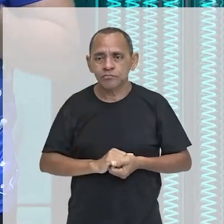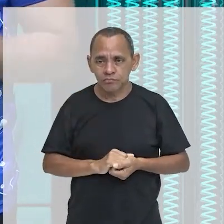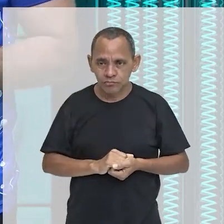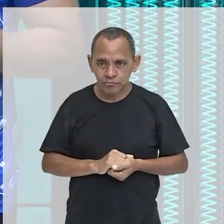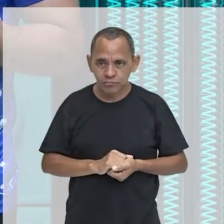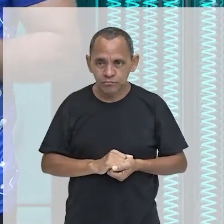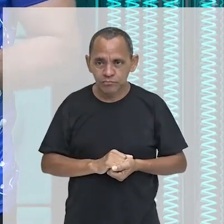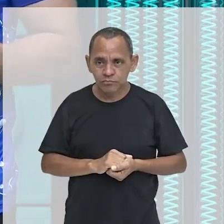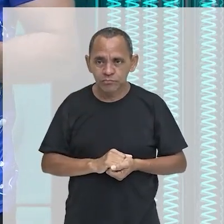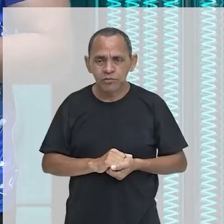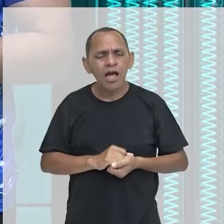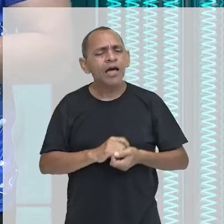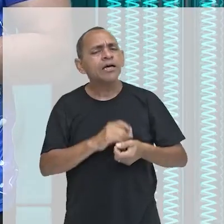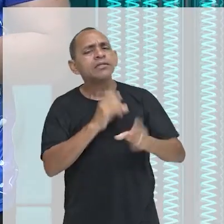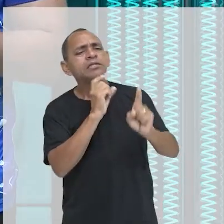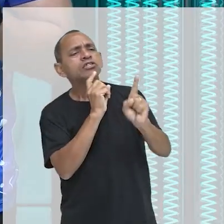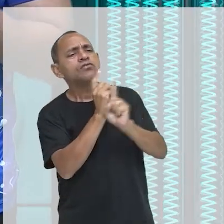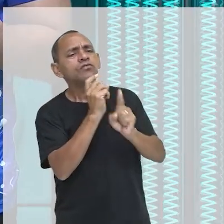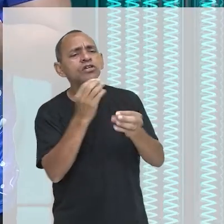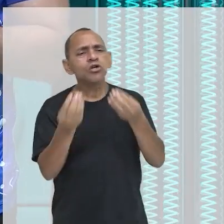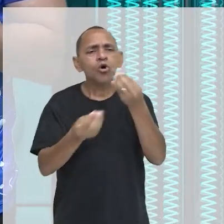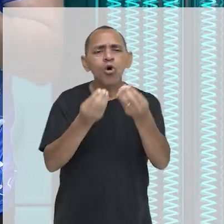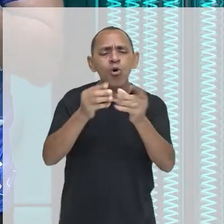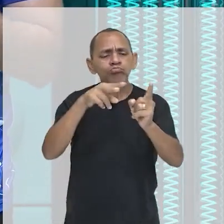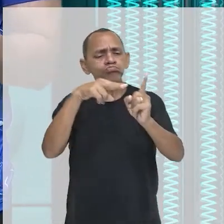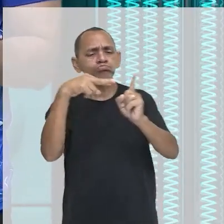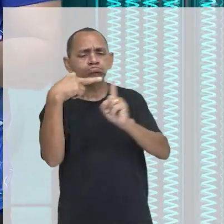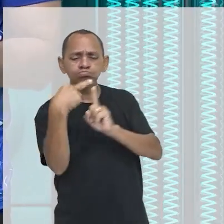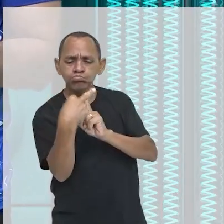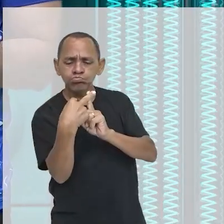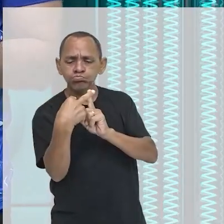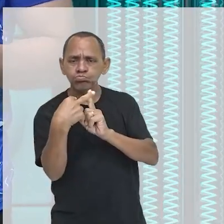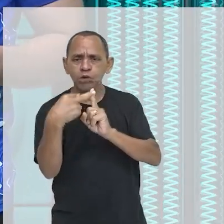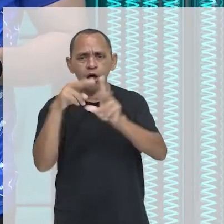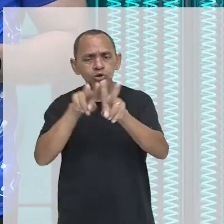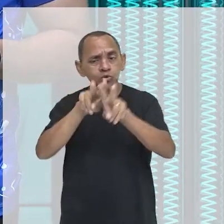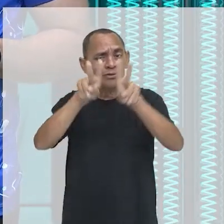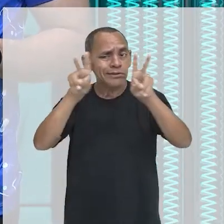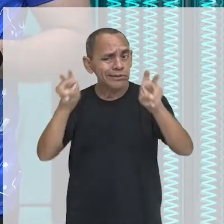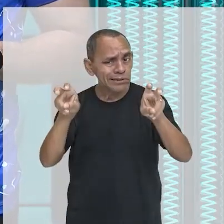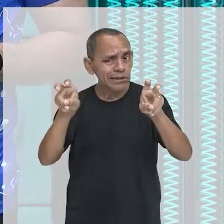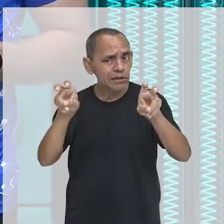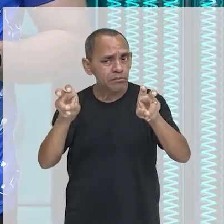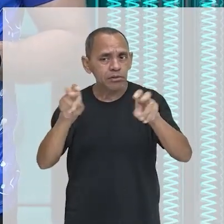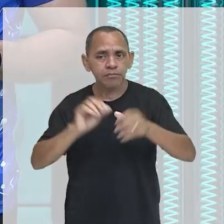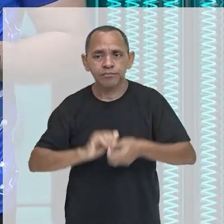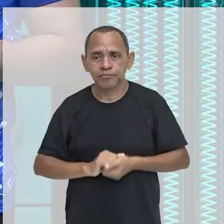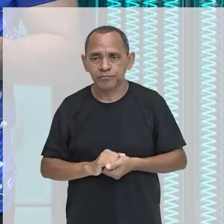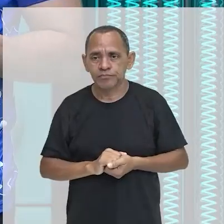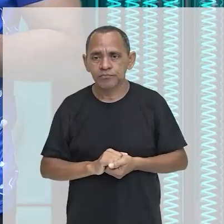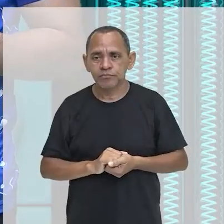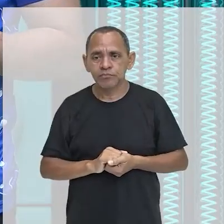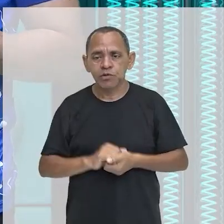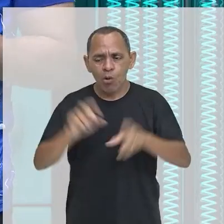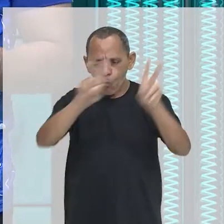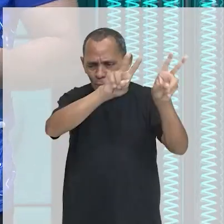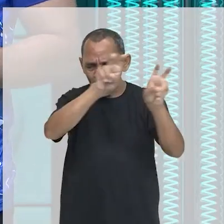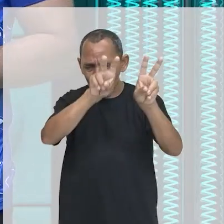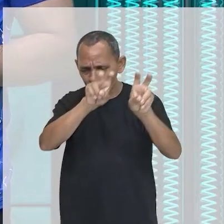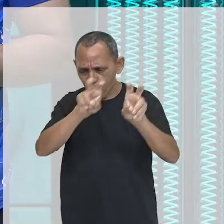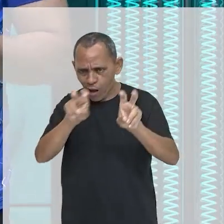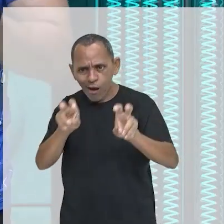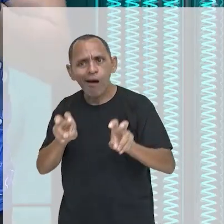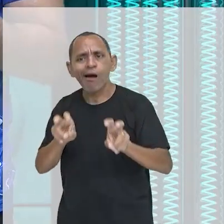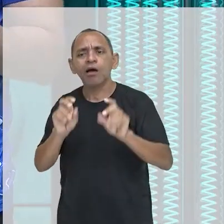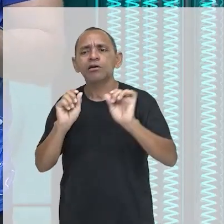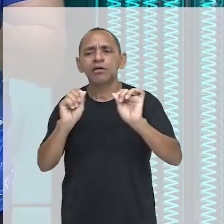view, identifique seu ponto de vista. Qual é o meu ponto de vista acerca desse tema? Daí, sua posição, né, que vai definir, vai